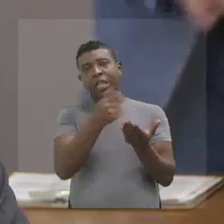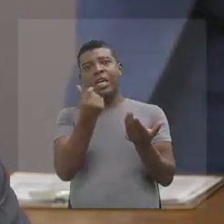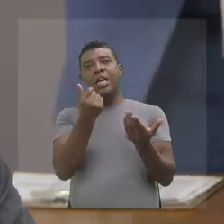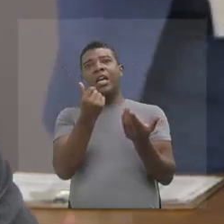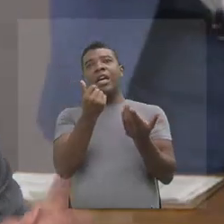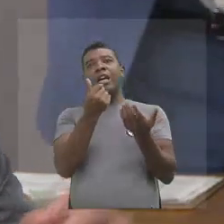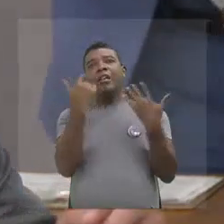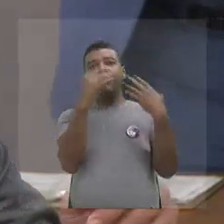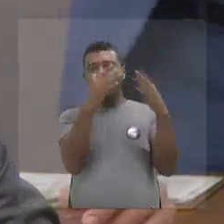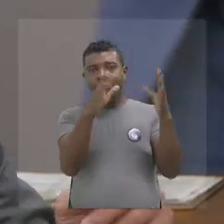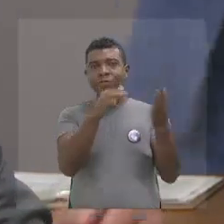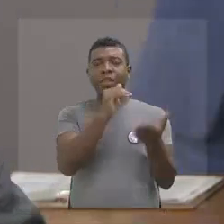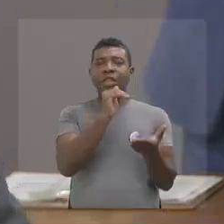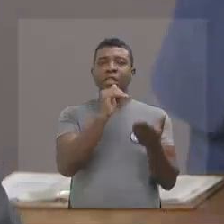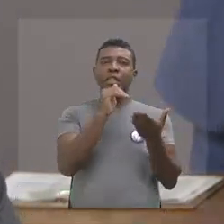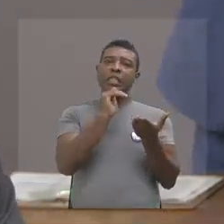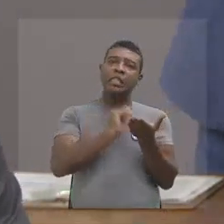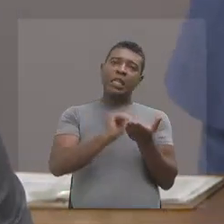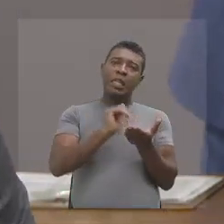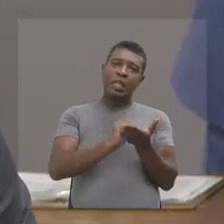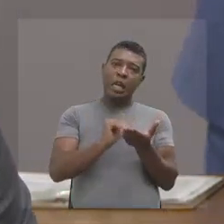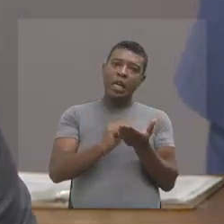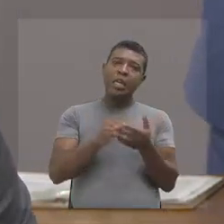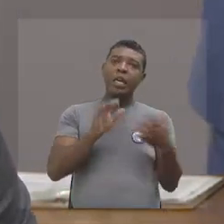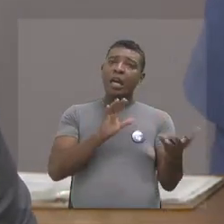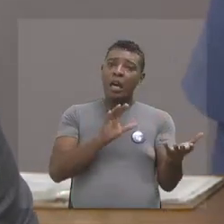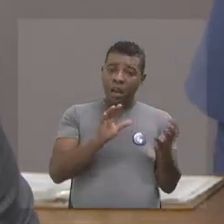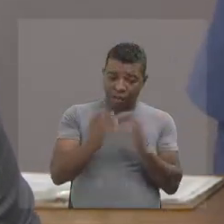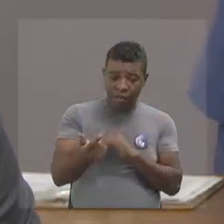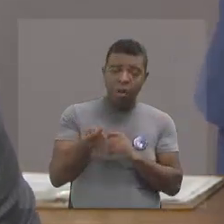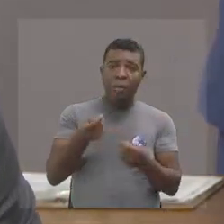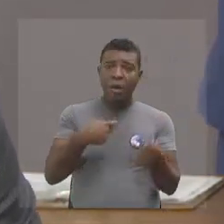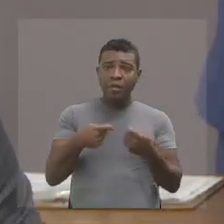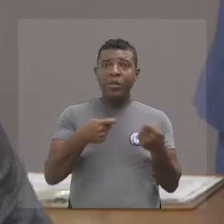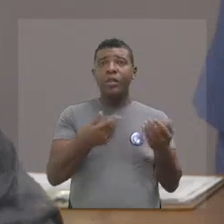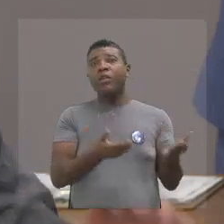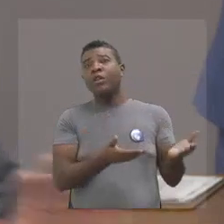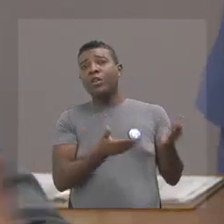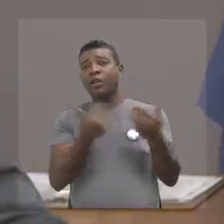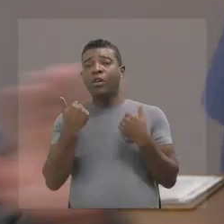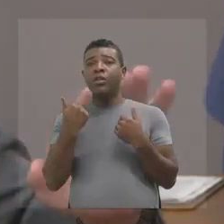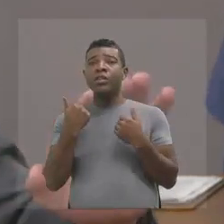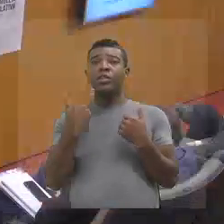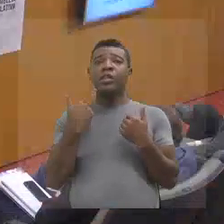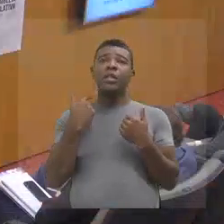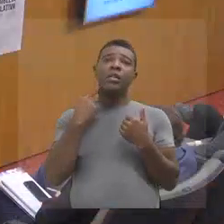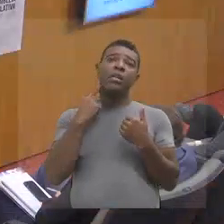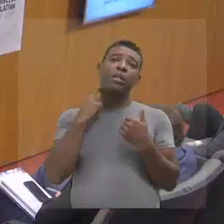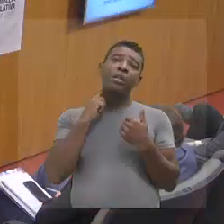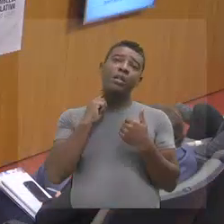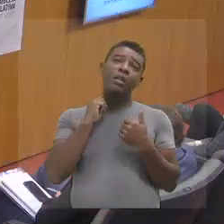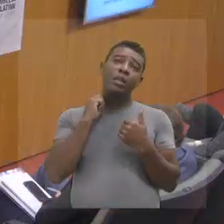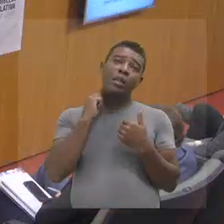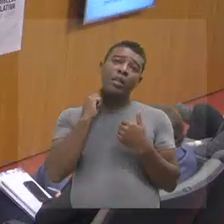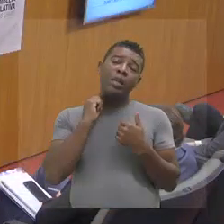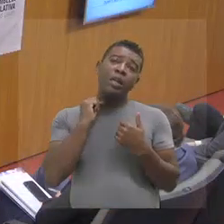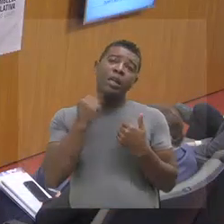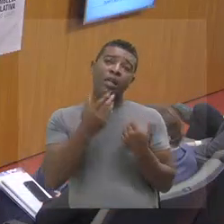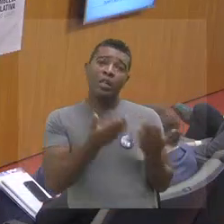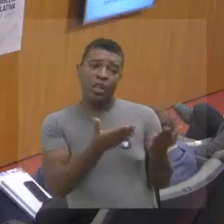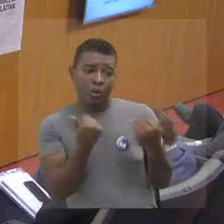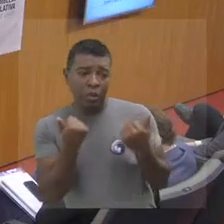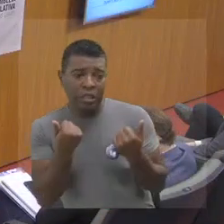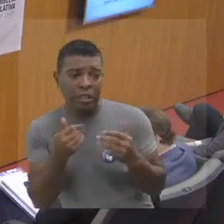aqui antes a reforma administrativa ela trouxe um avanço muito grande por favor Deputado Presidente mas olha